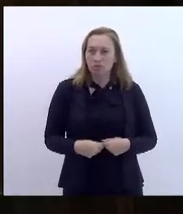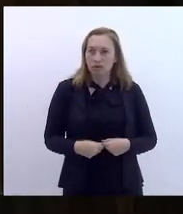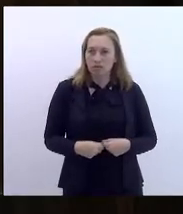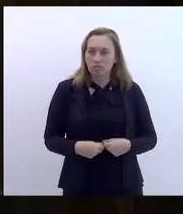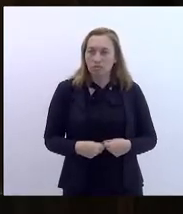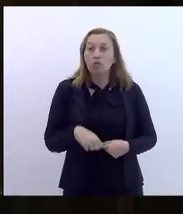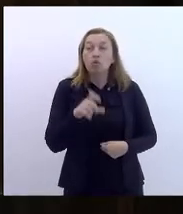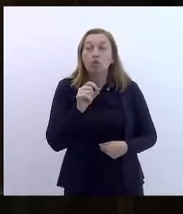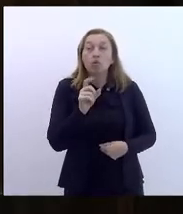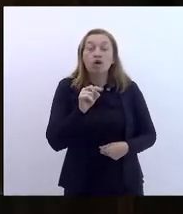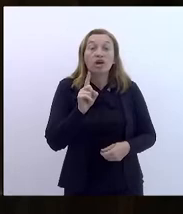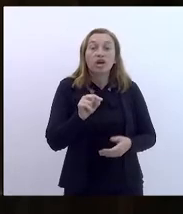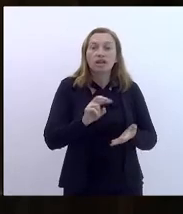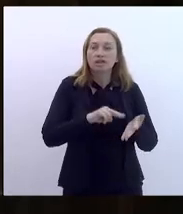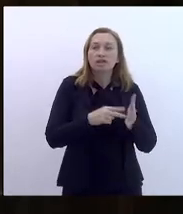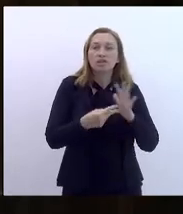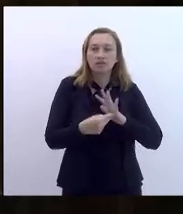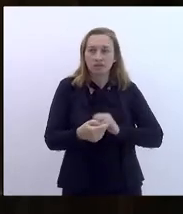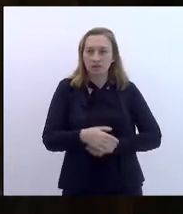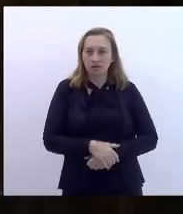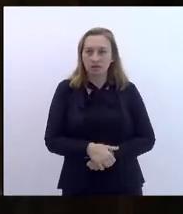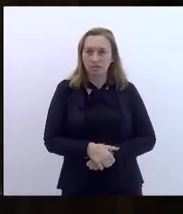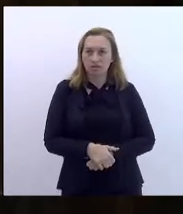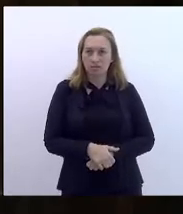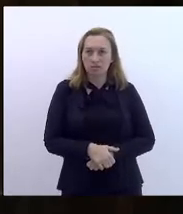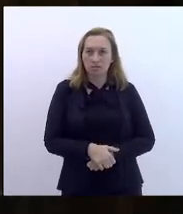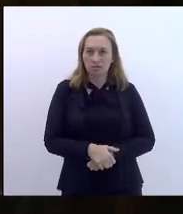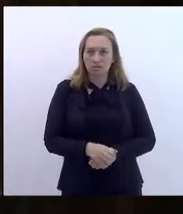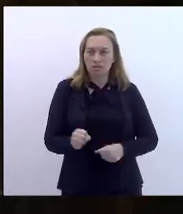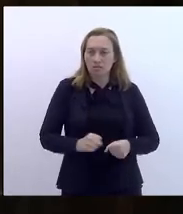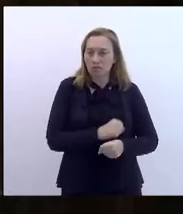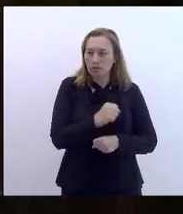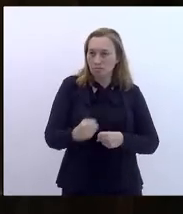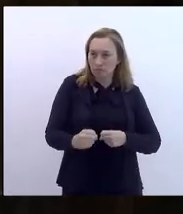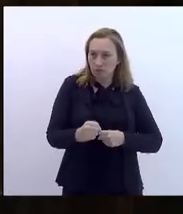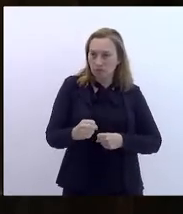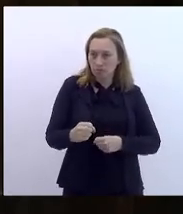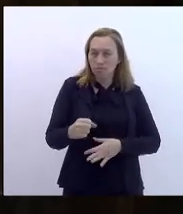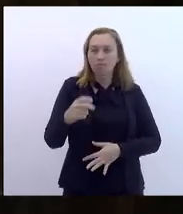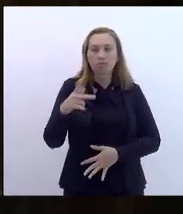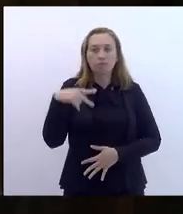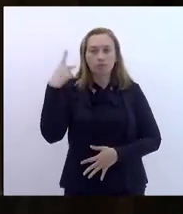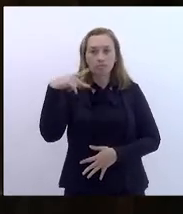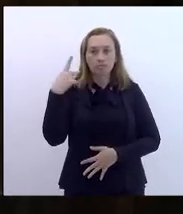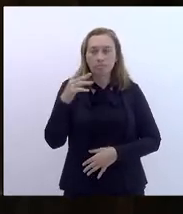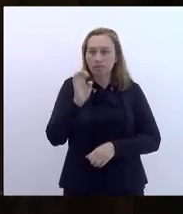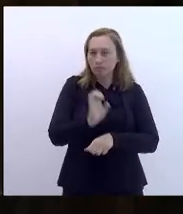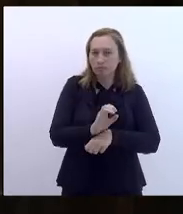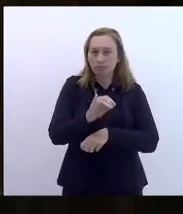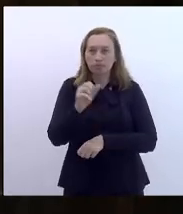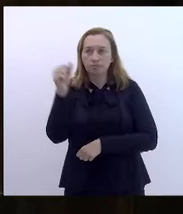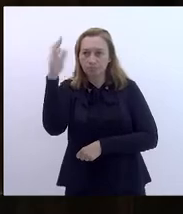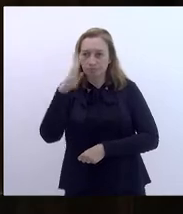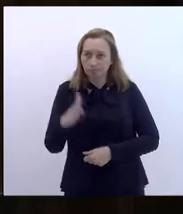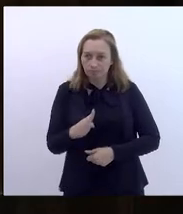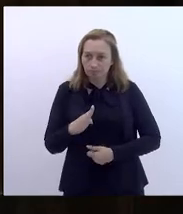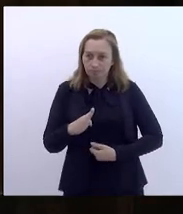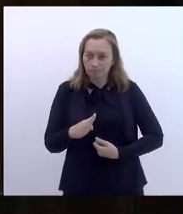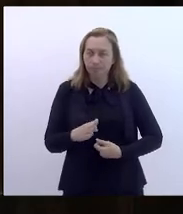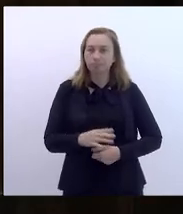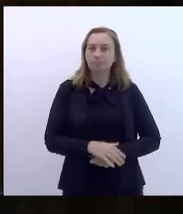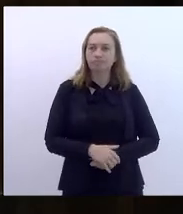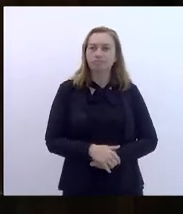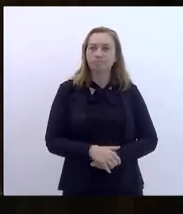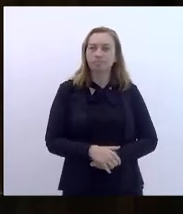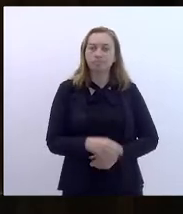e o que que o que significa e o poder público no Brasil o estado brasileiro nas suas